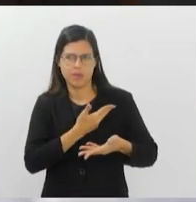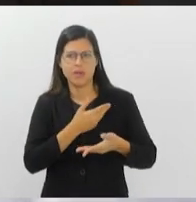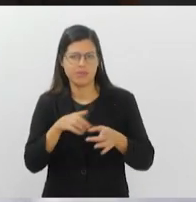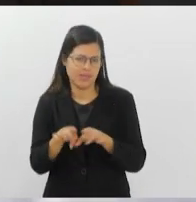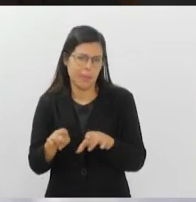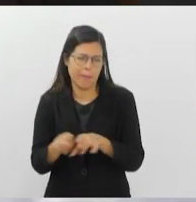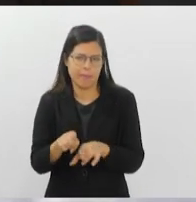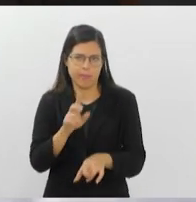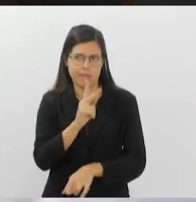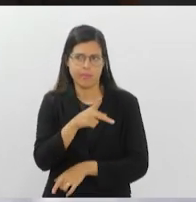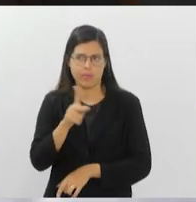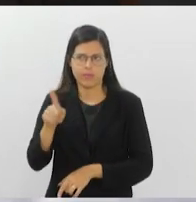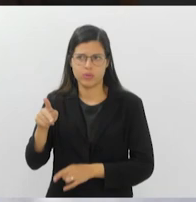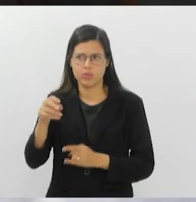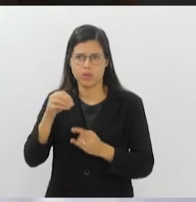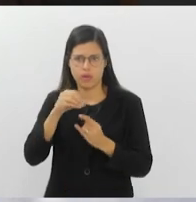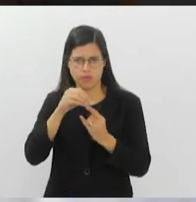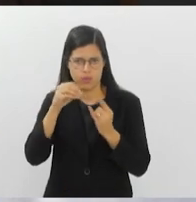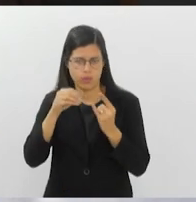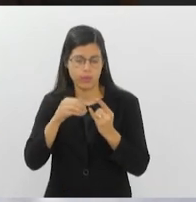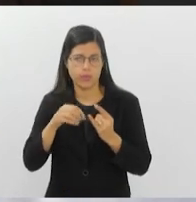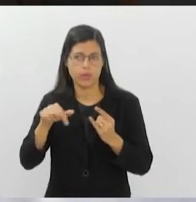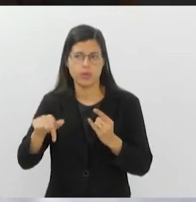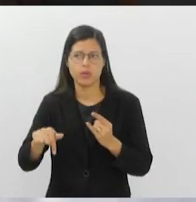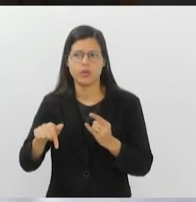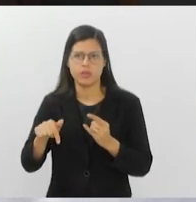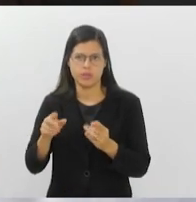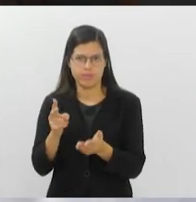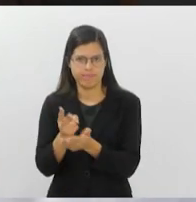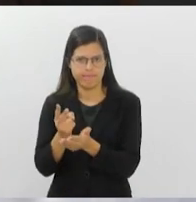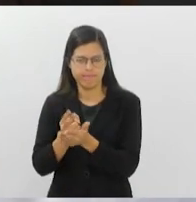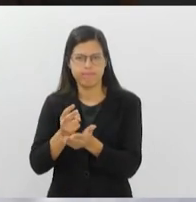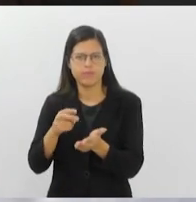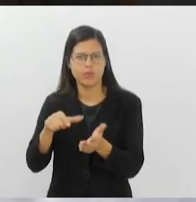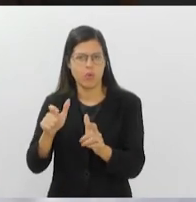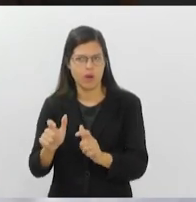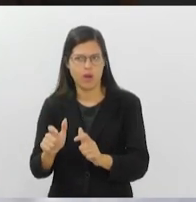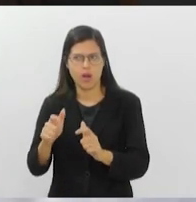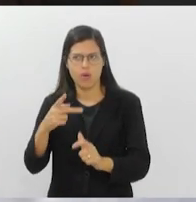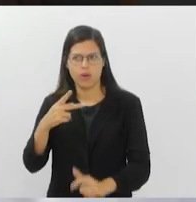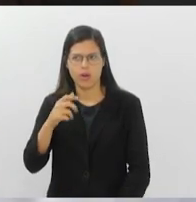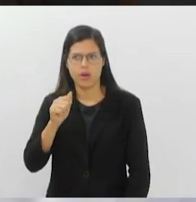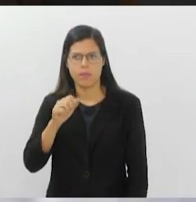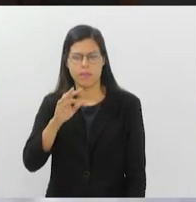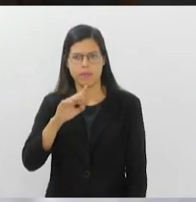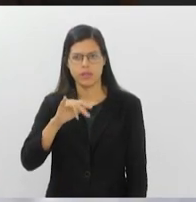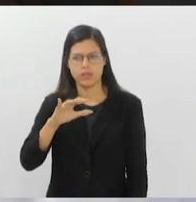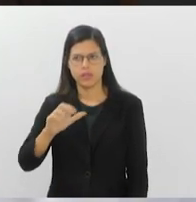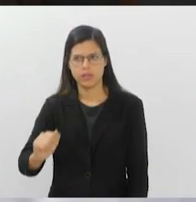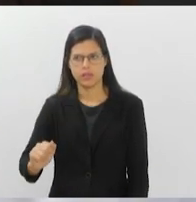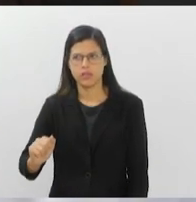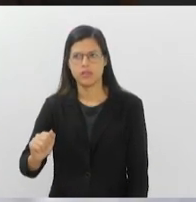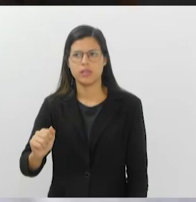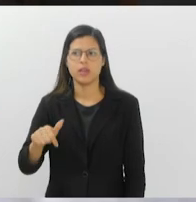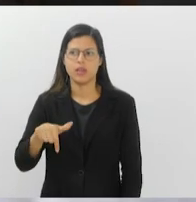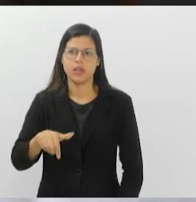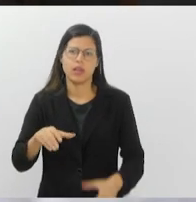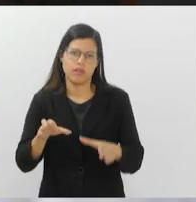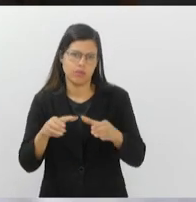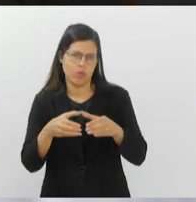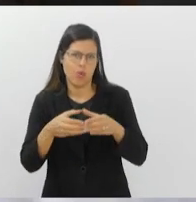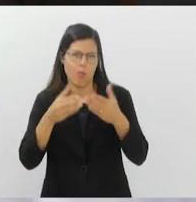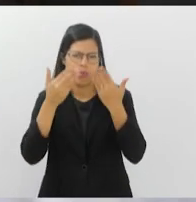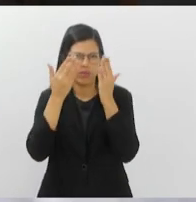lá na Fiocruz, na mesma unidade que a Patrícia, que foi parte aqui da nossa comissão